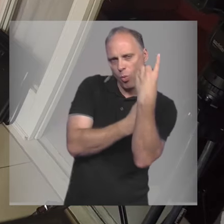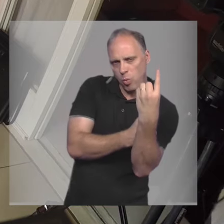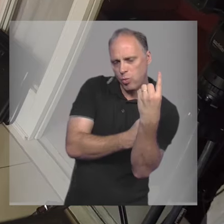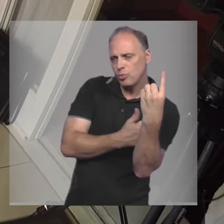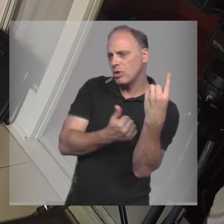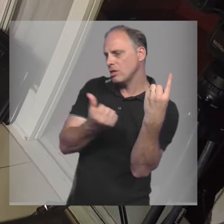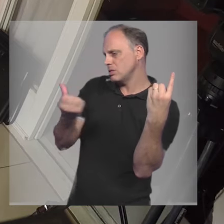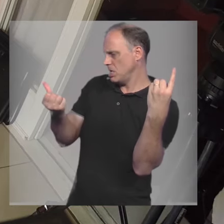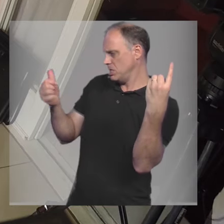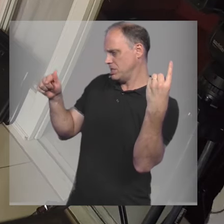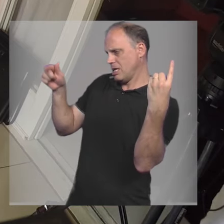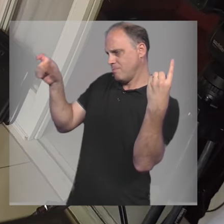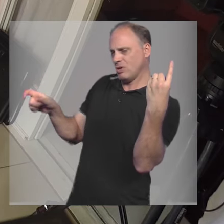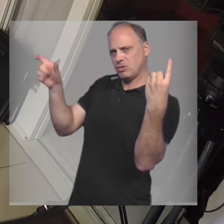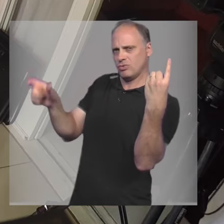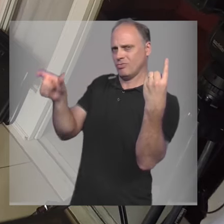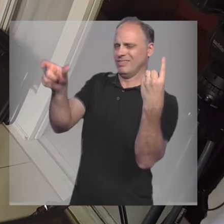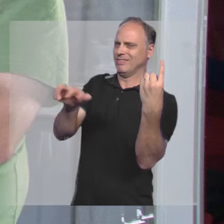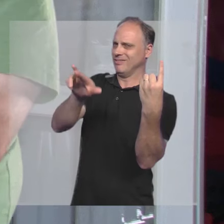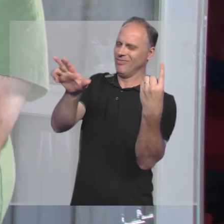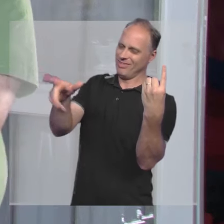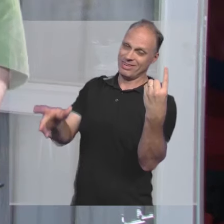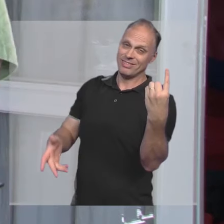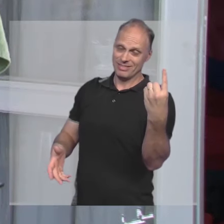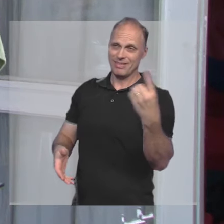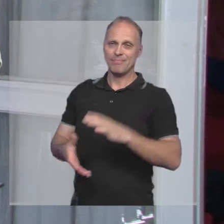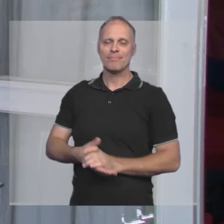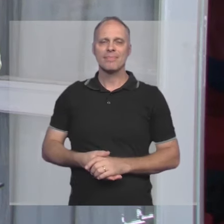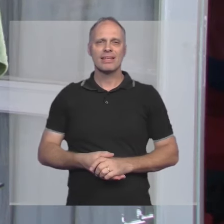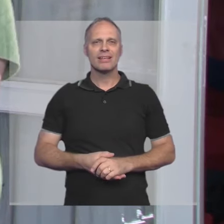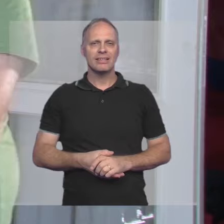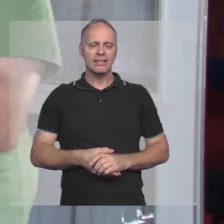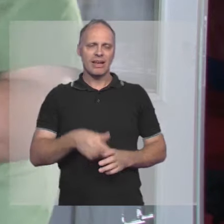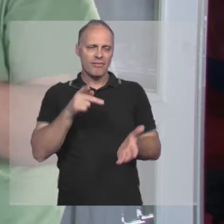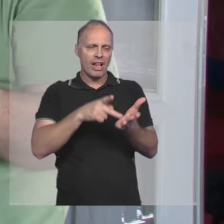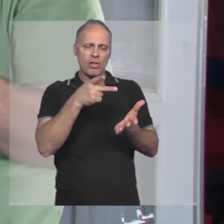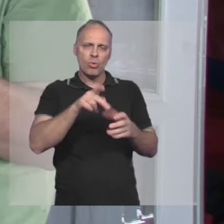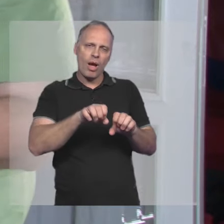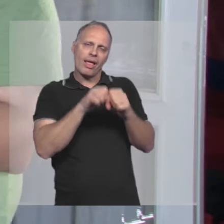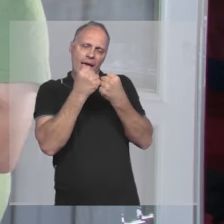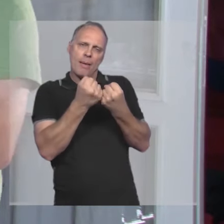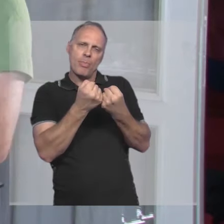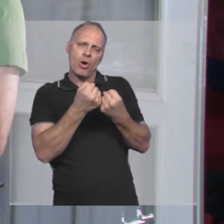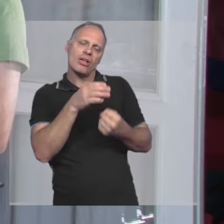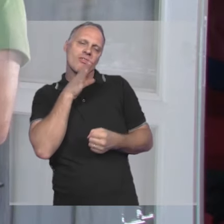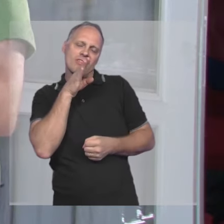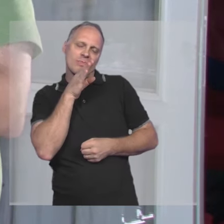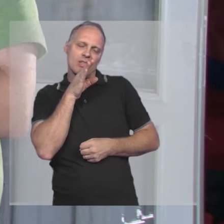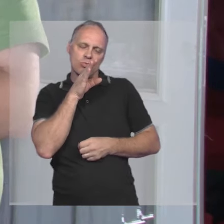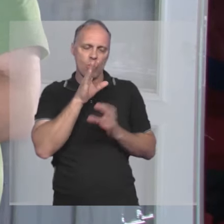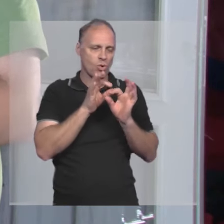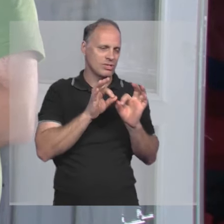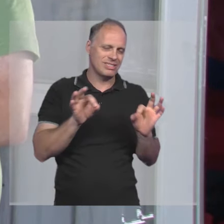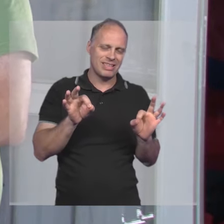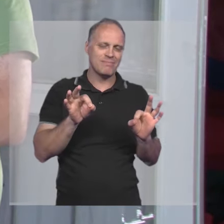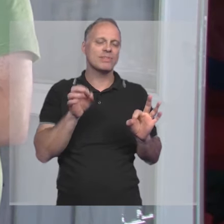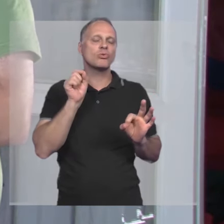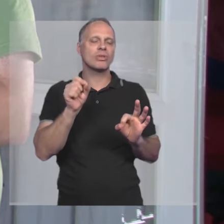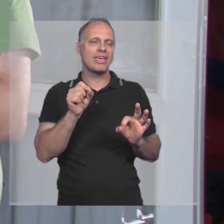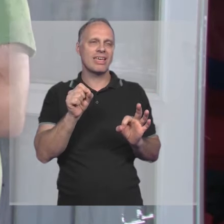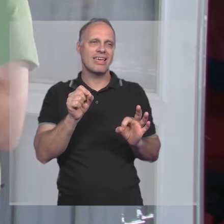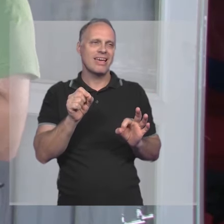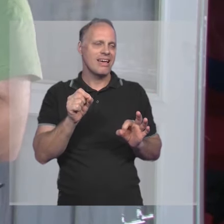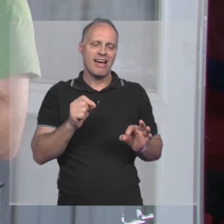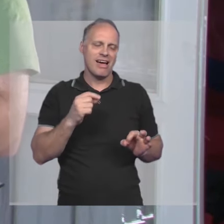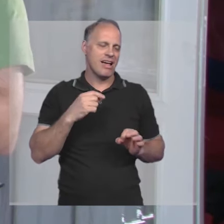produzir em diversos estilos. Pois tu quebrou o senso comum, né, de não viver, quer